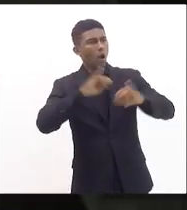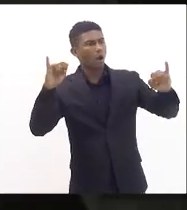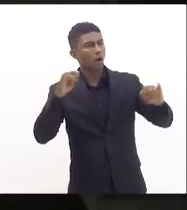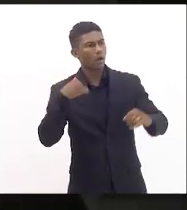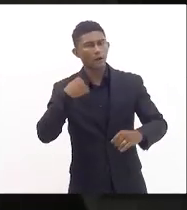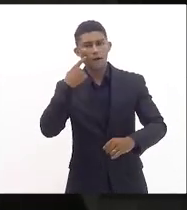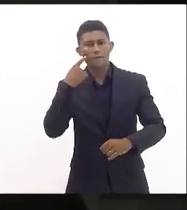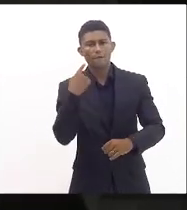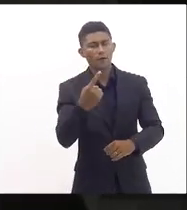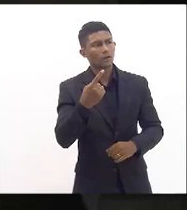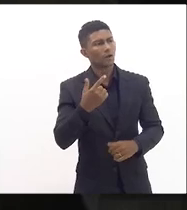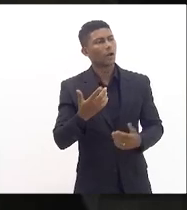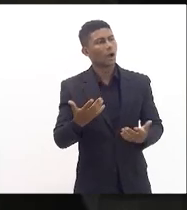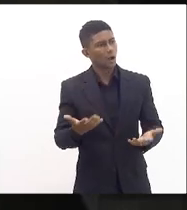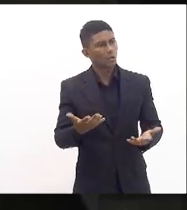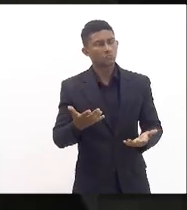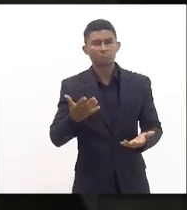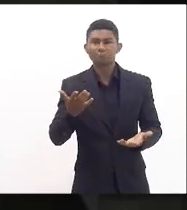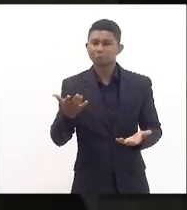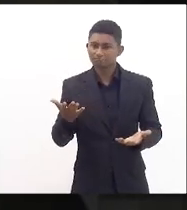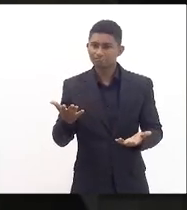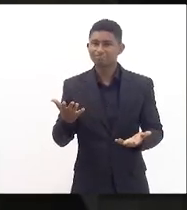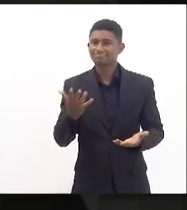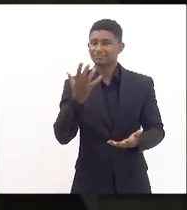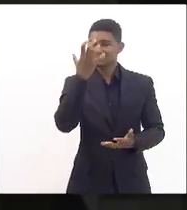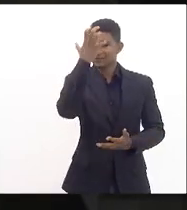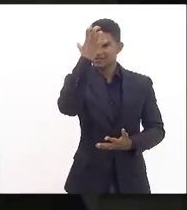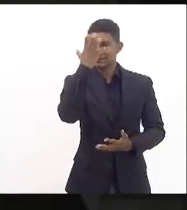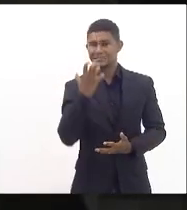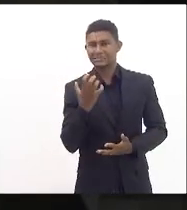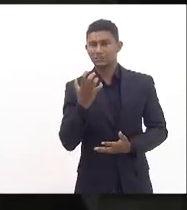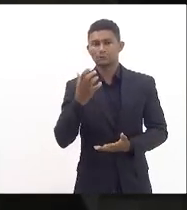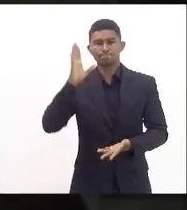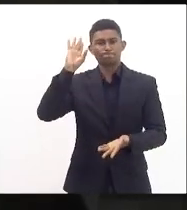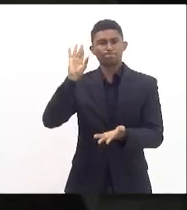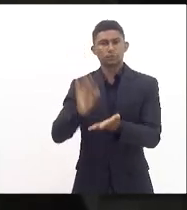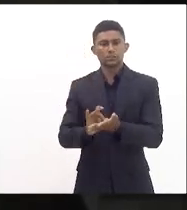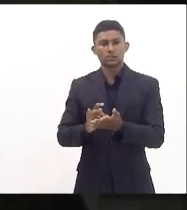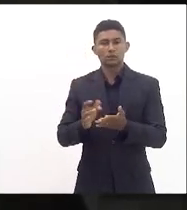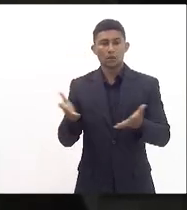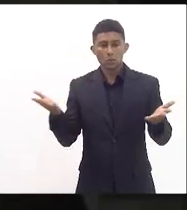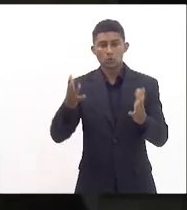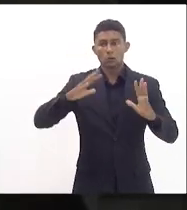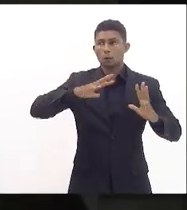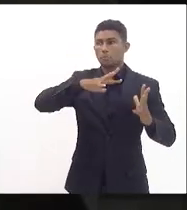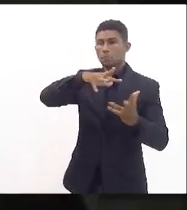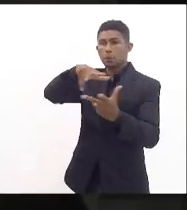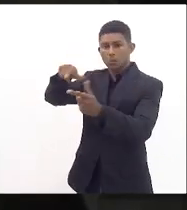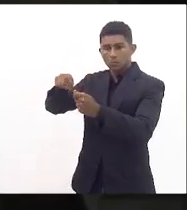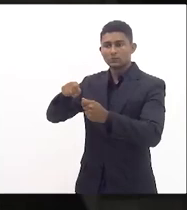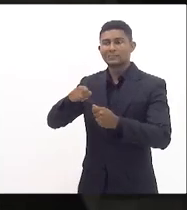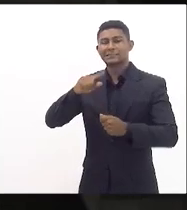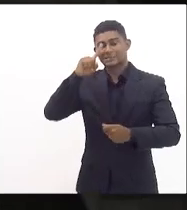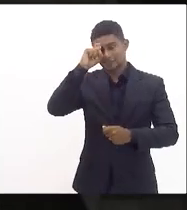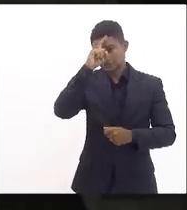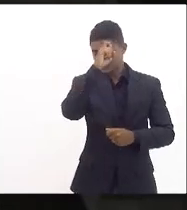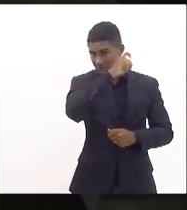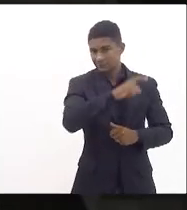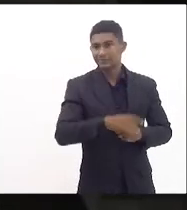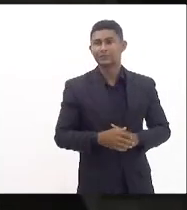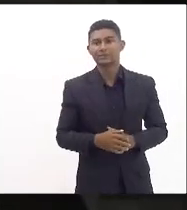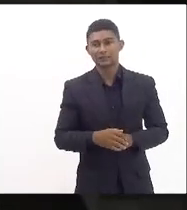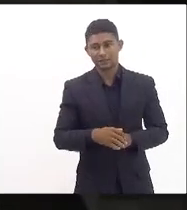final de ontem à noite, em relação a essa questão tão séria que o mundo está vivendo, que